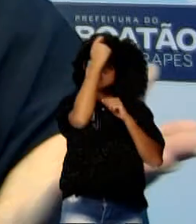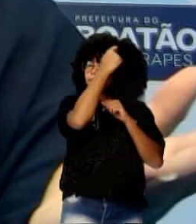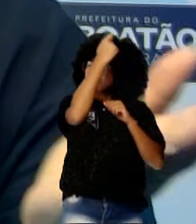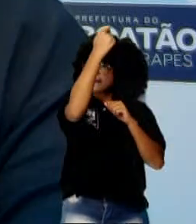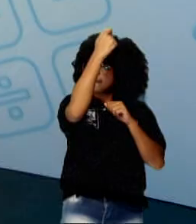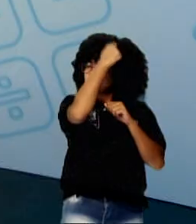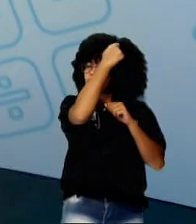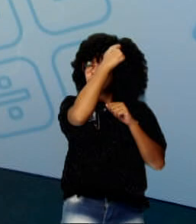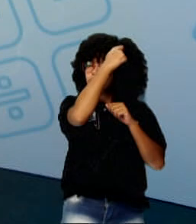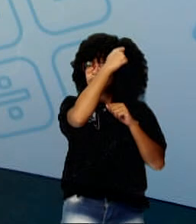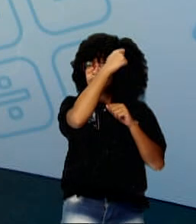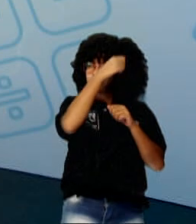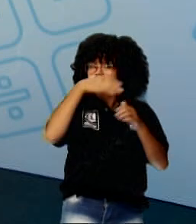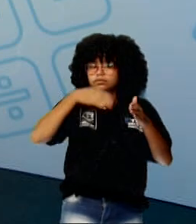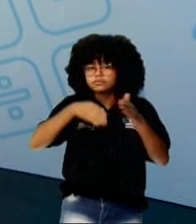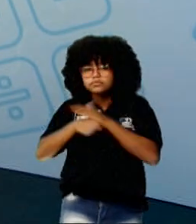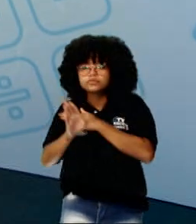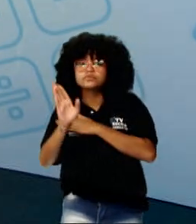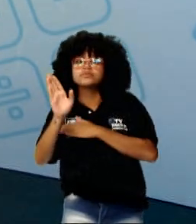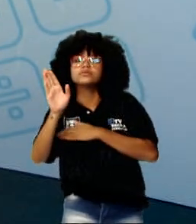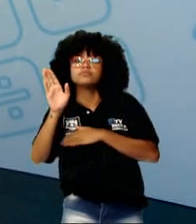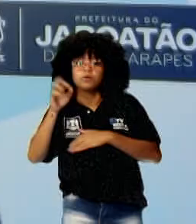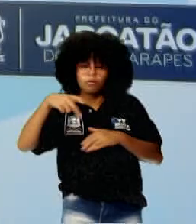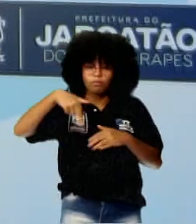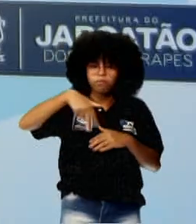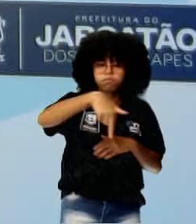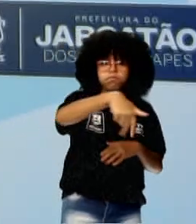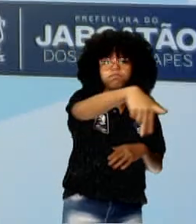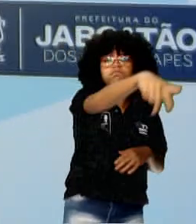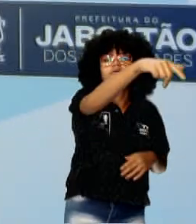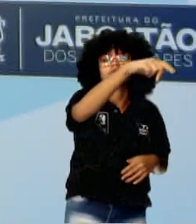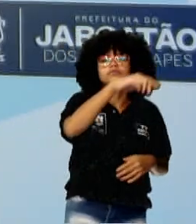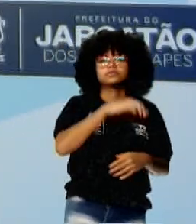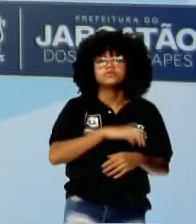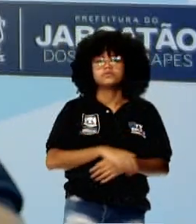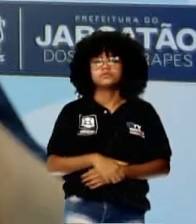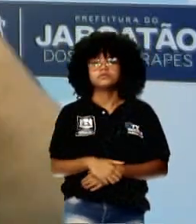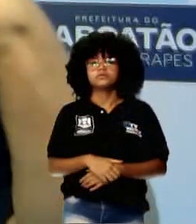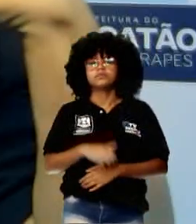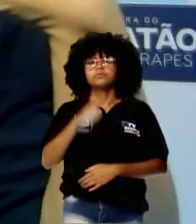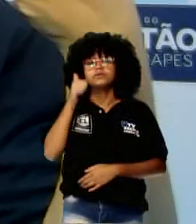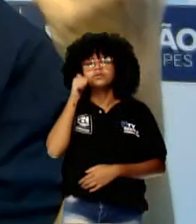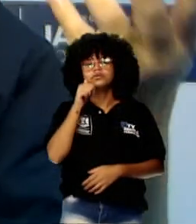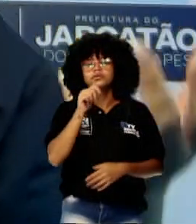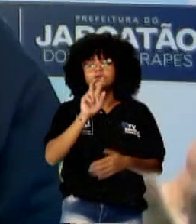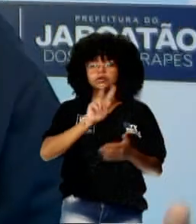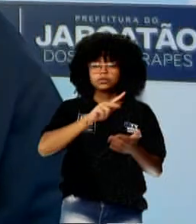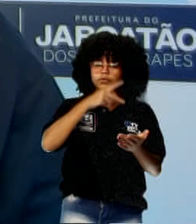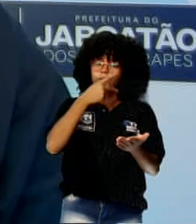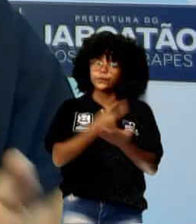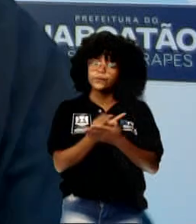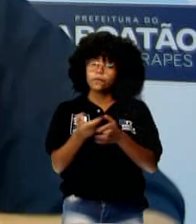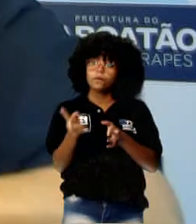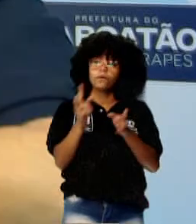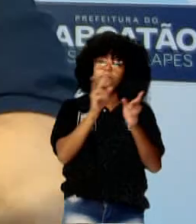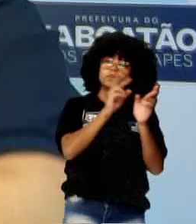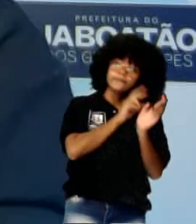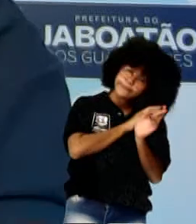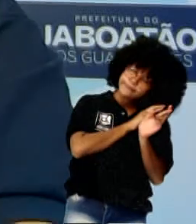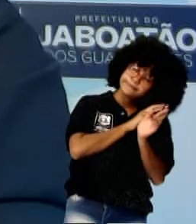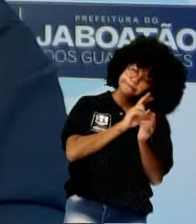de Neve e saiu correndo. A menina, mais uma vez desacordada no